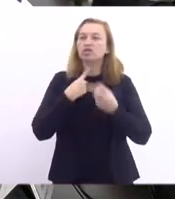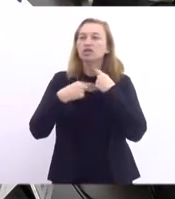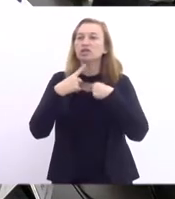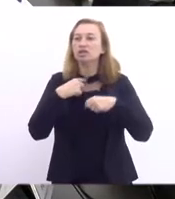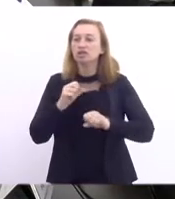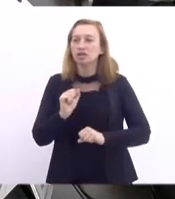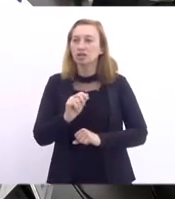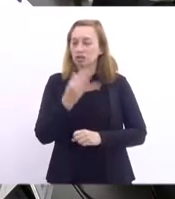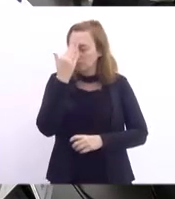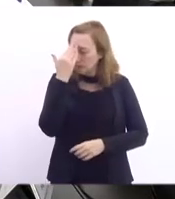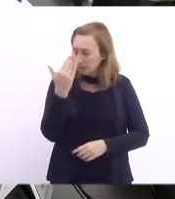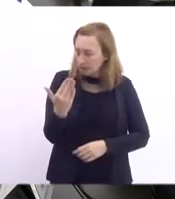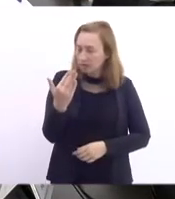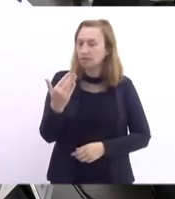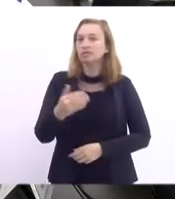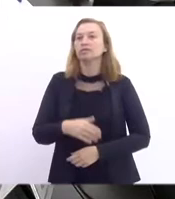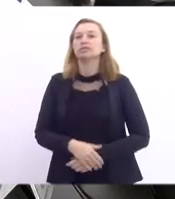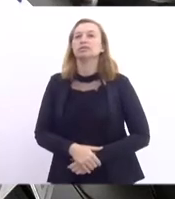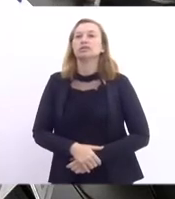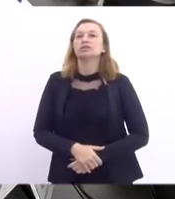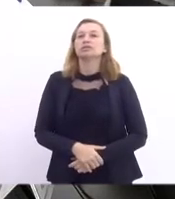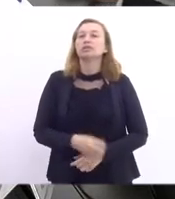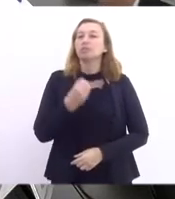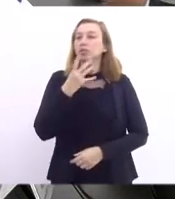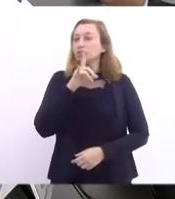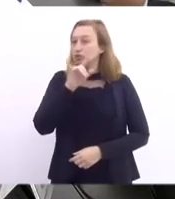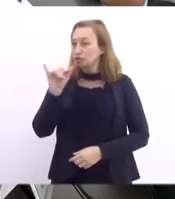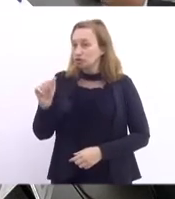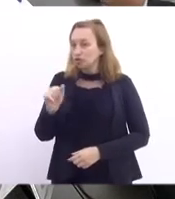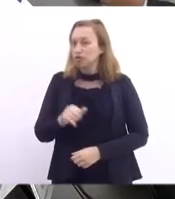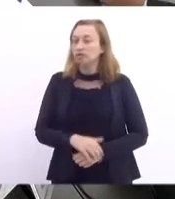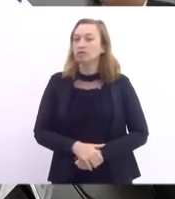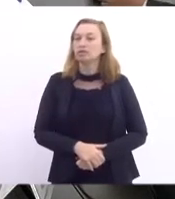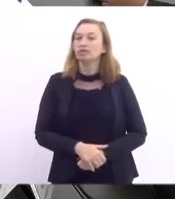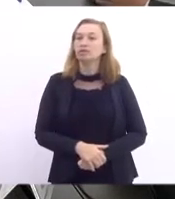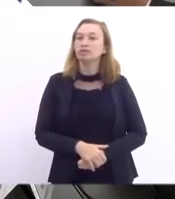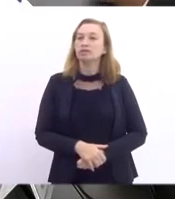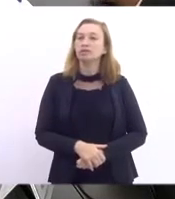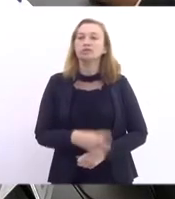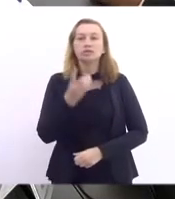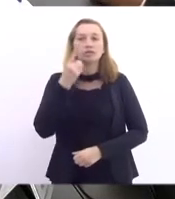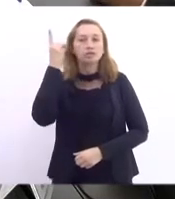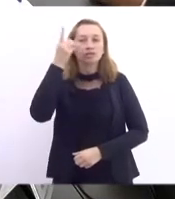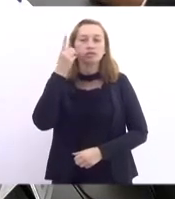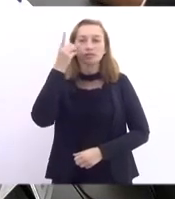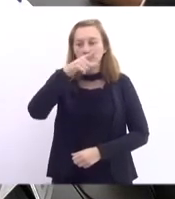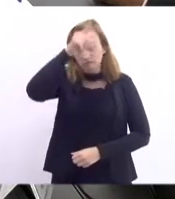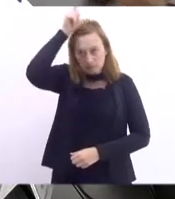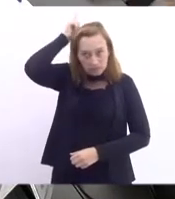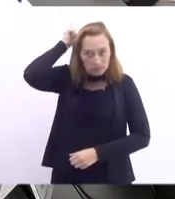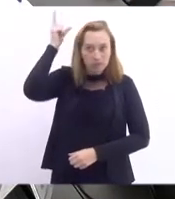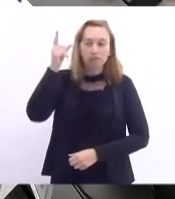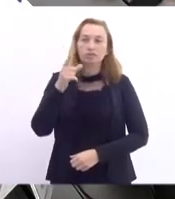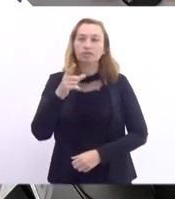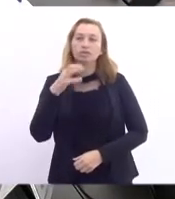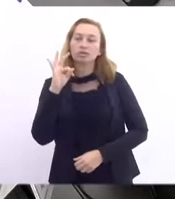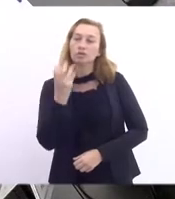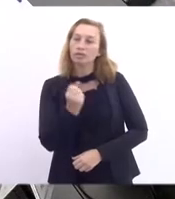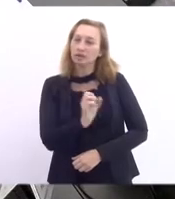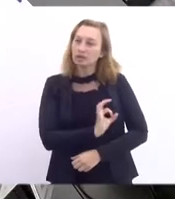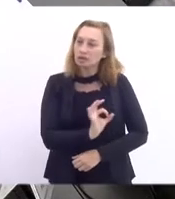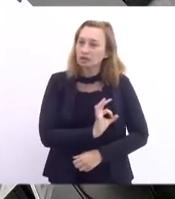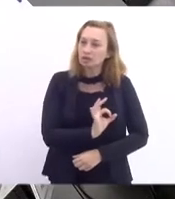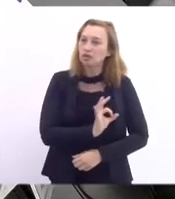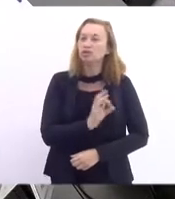desejar muito obrigado por favor é bom dia o deputado dos Paulo o deputado deputada